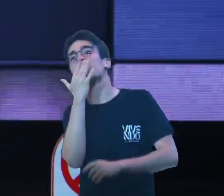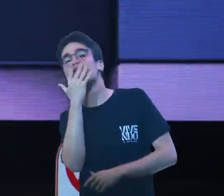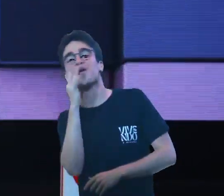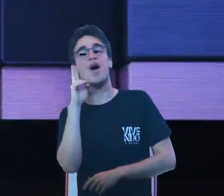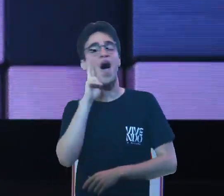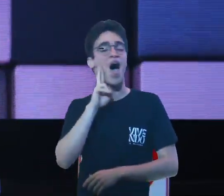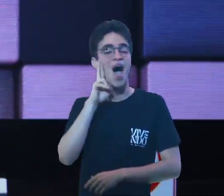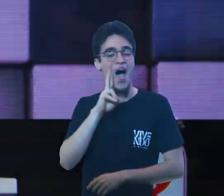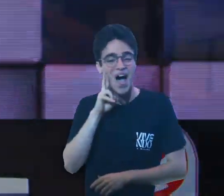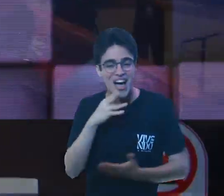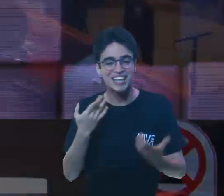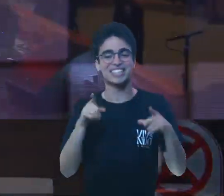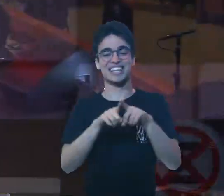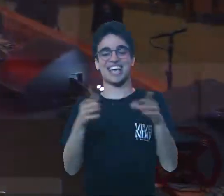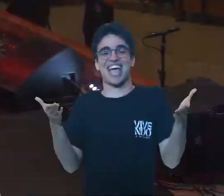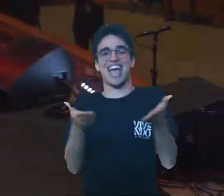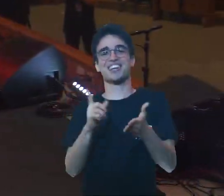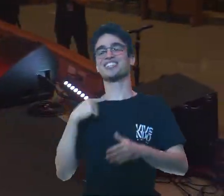nós estamos na